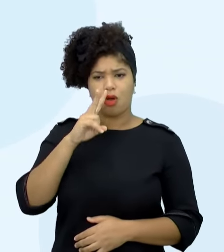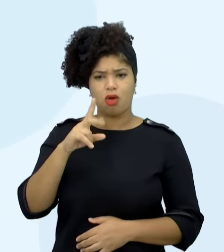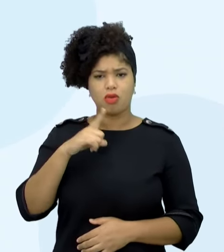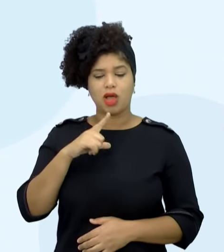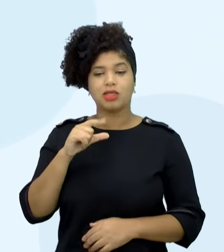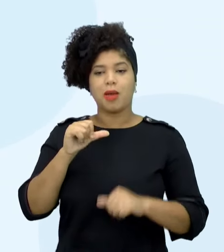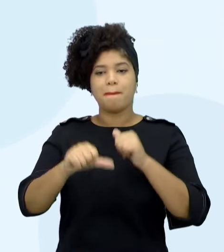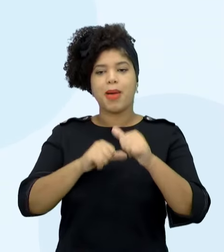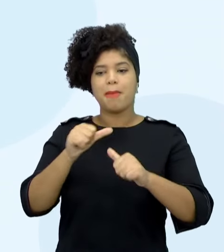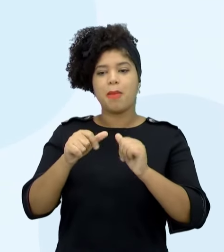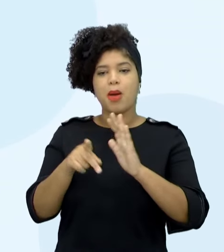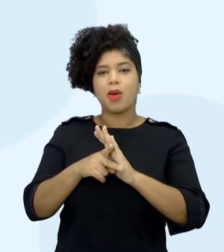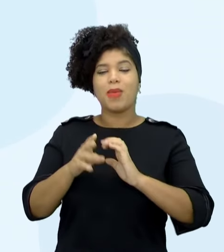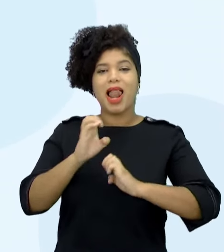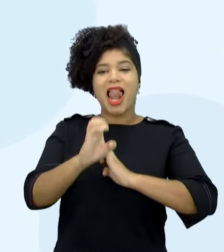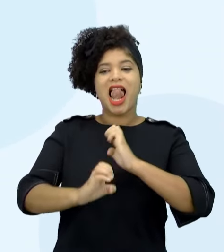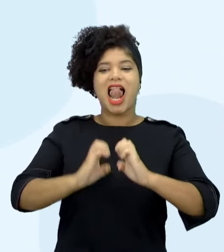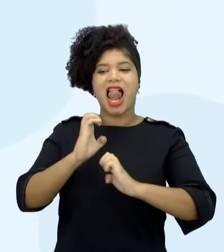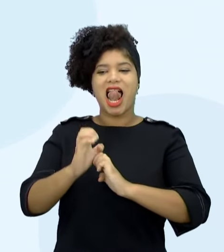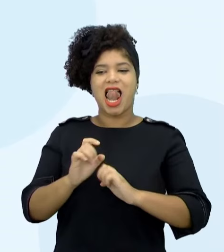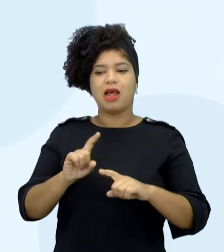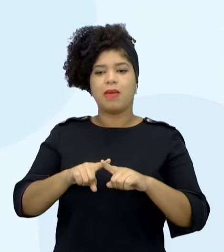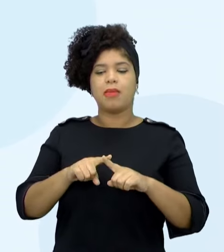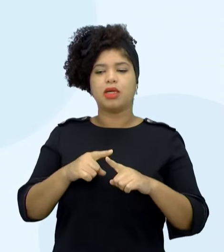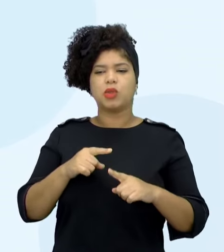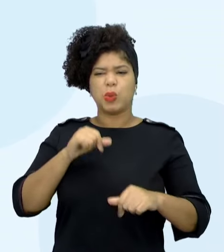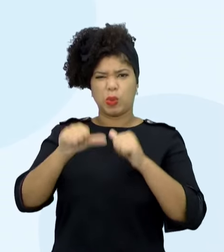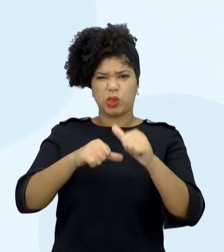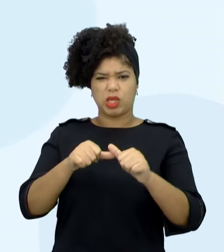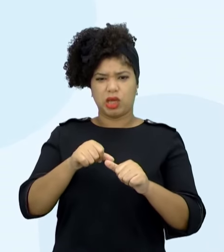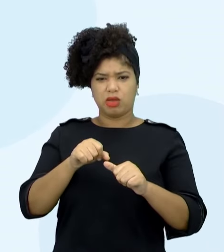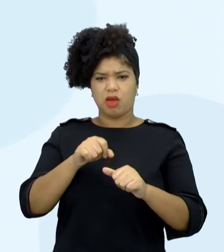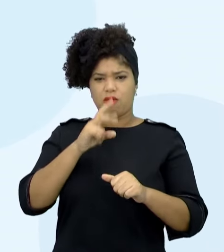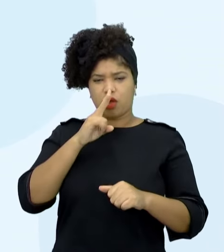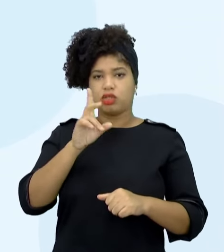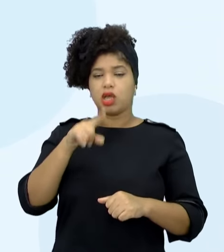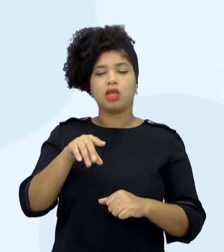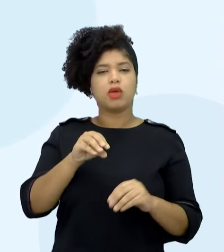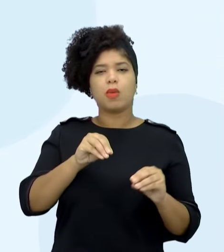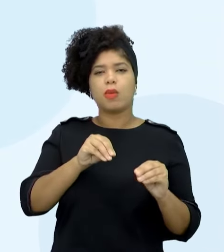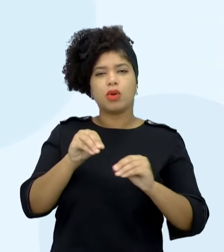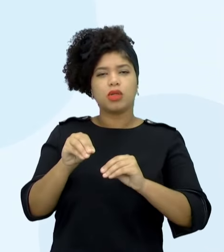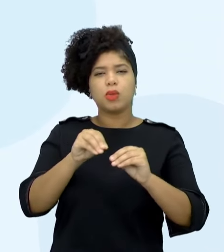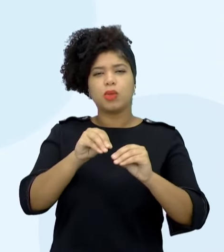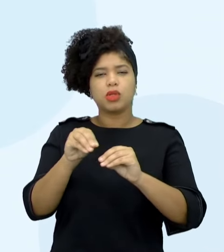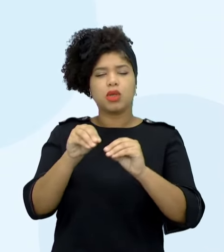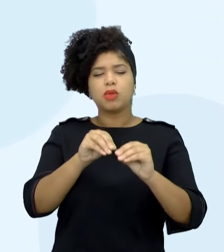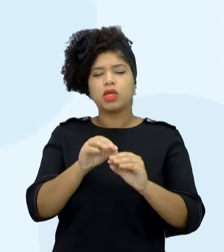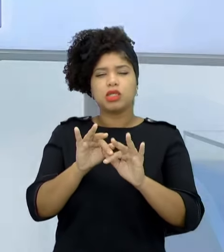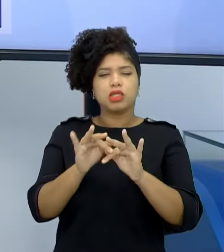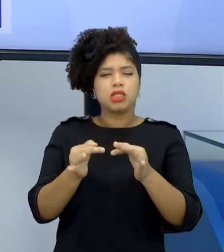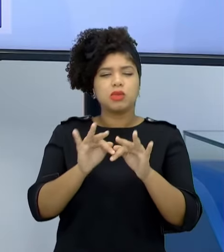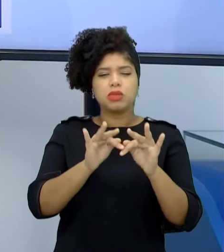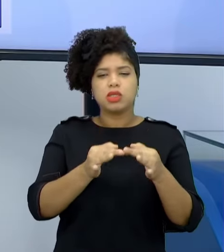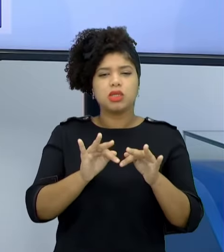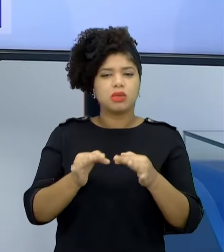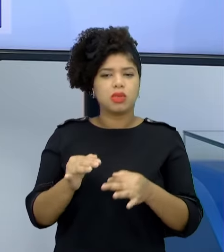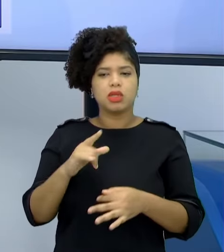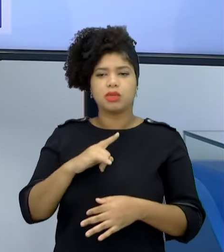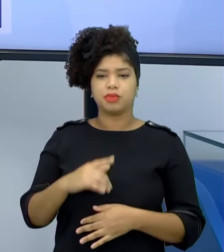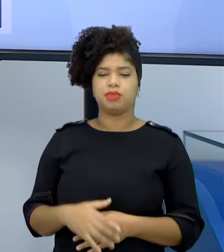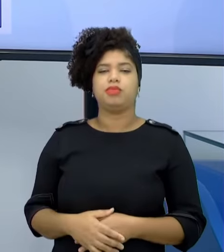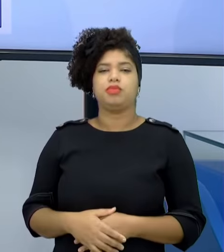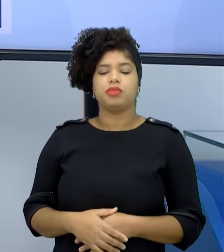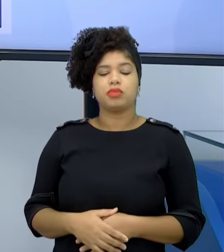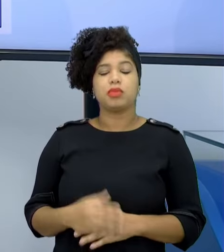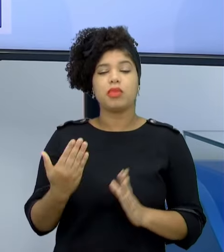migração de elétrons. Na verdade não é bem uma migração, né? É um deslocamento de lacunas, a gente costuma ler isso aí na